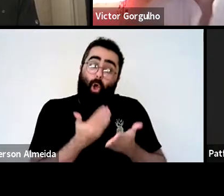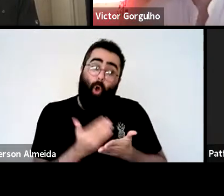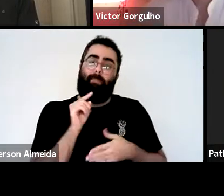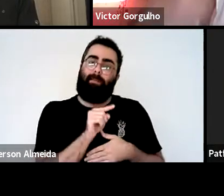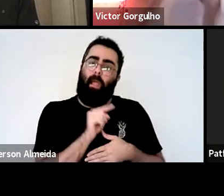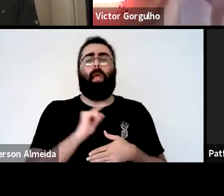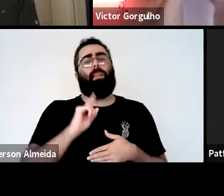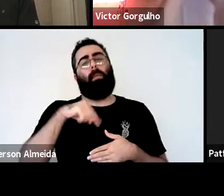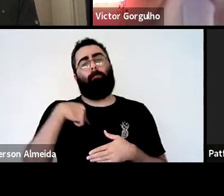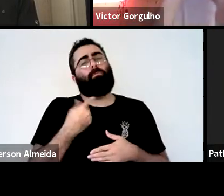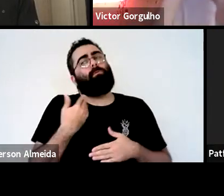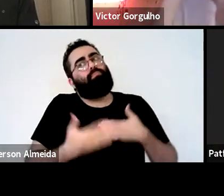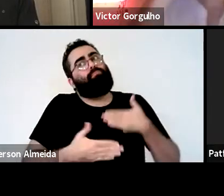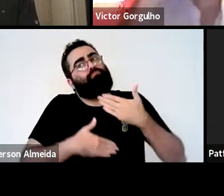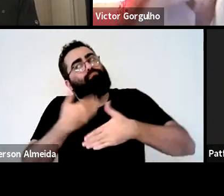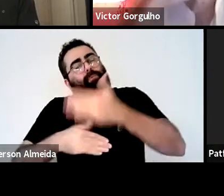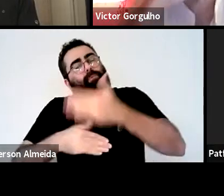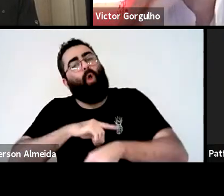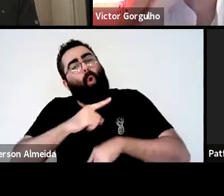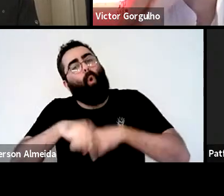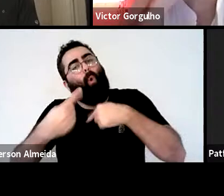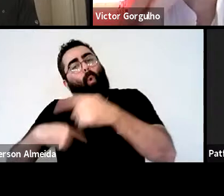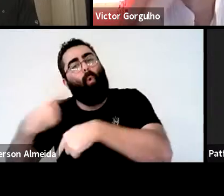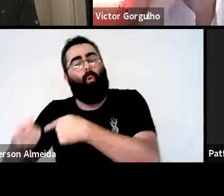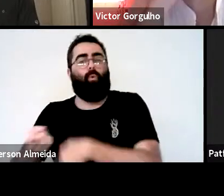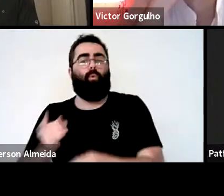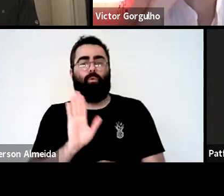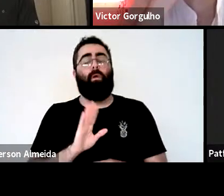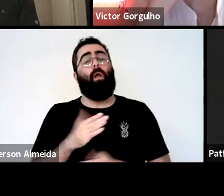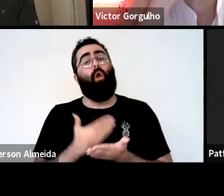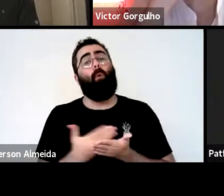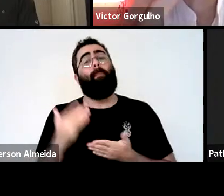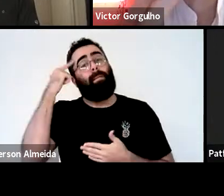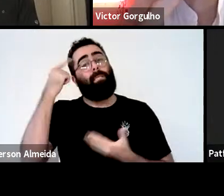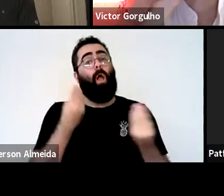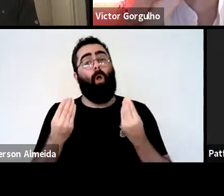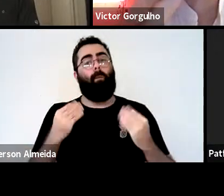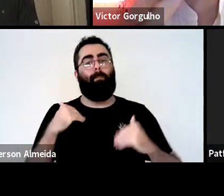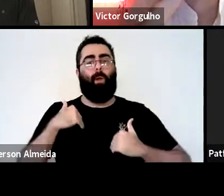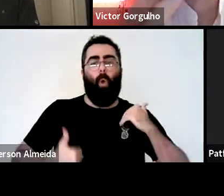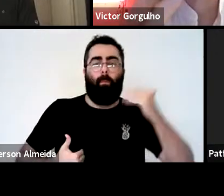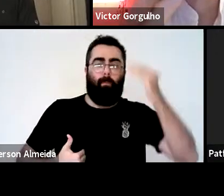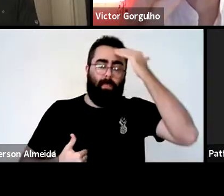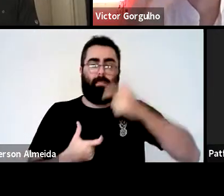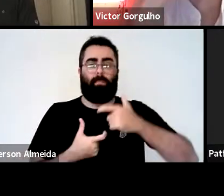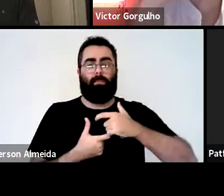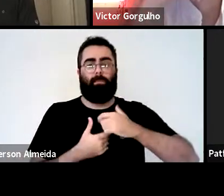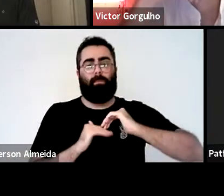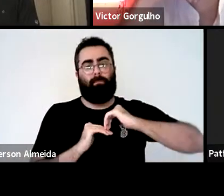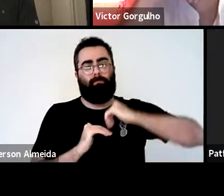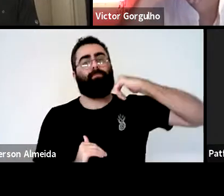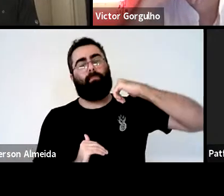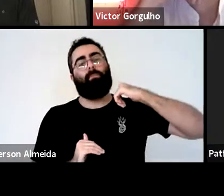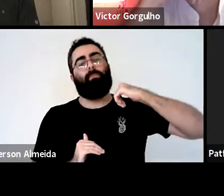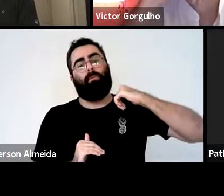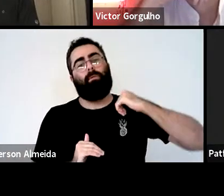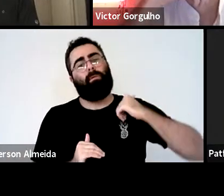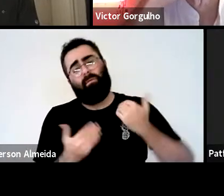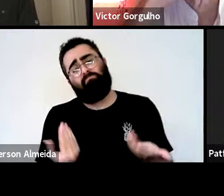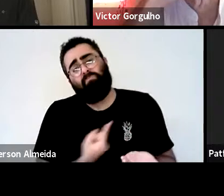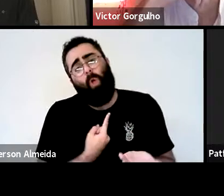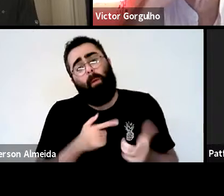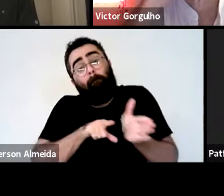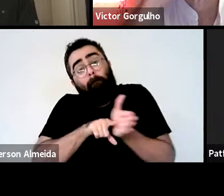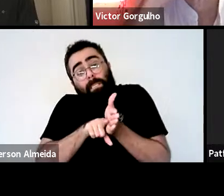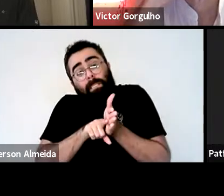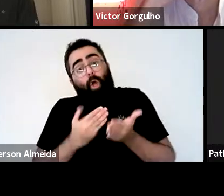vão se articulando para chegar no momento que a gente nos interessa pensar, e, enfim, para chegar também a falar sobre a autodefesa e sobre as questões que estão no nosso trabalho. Mas